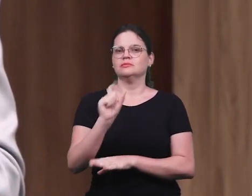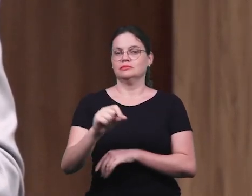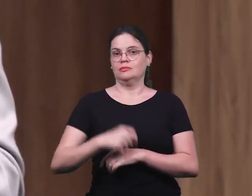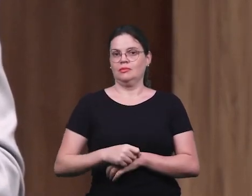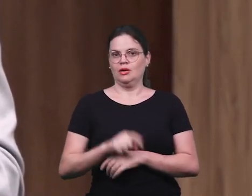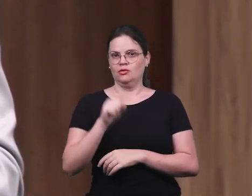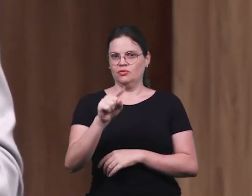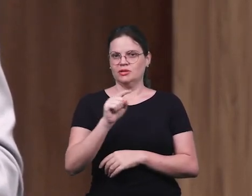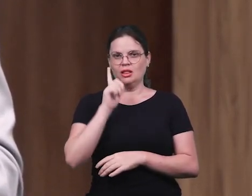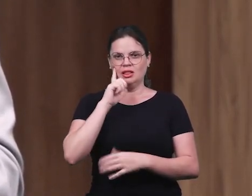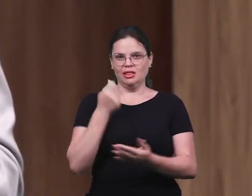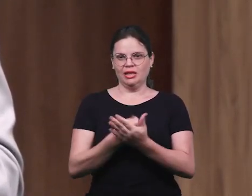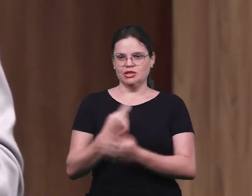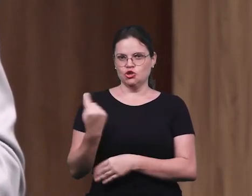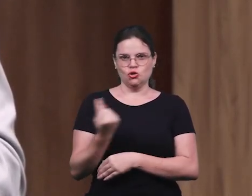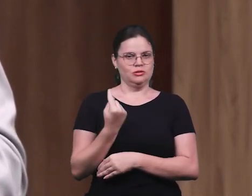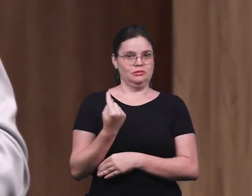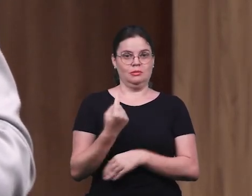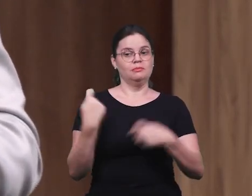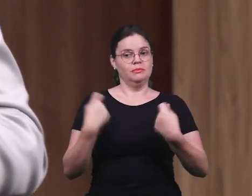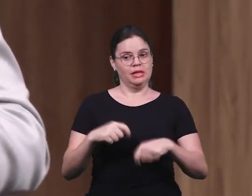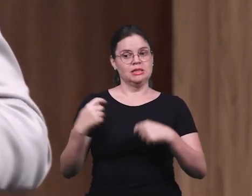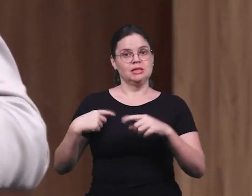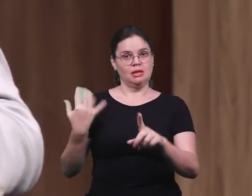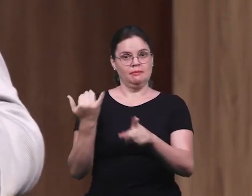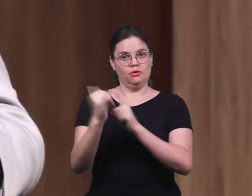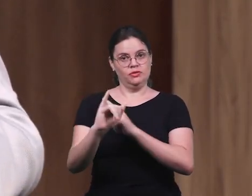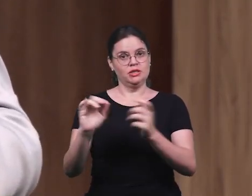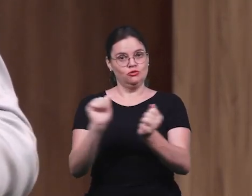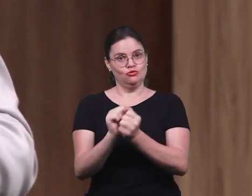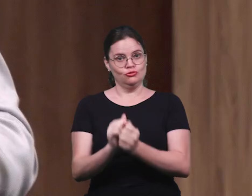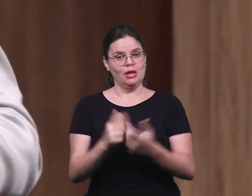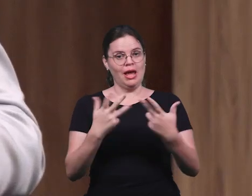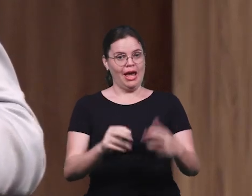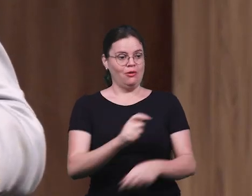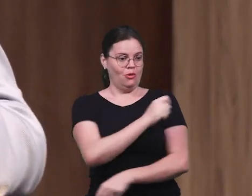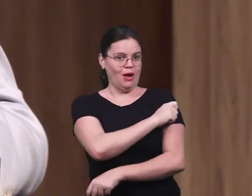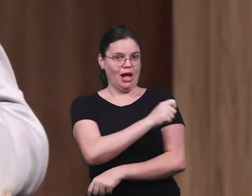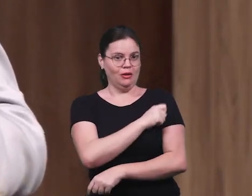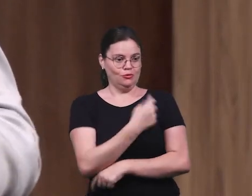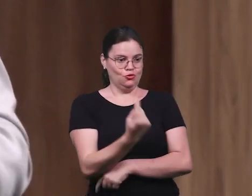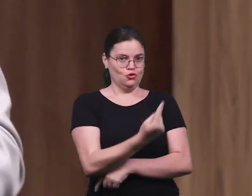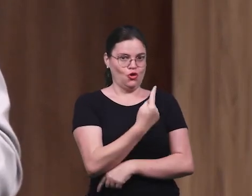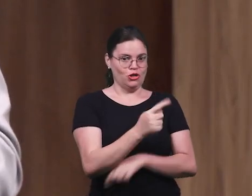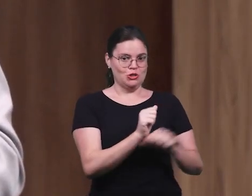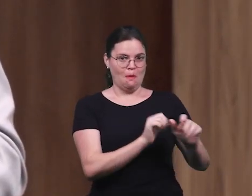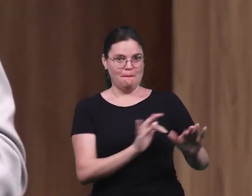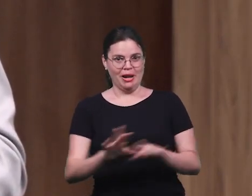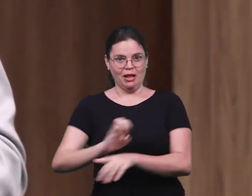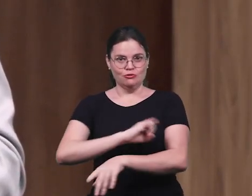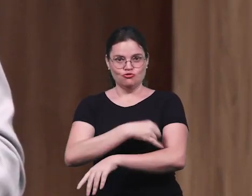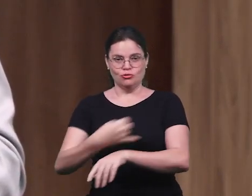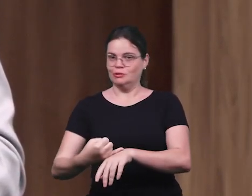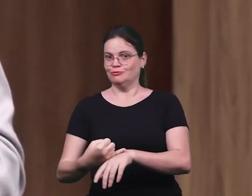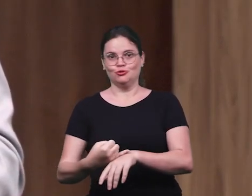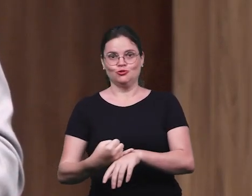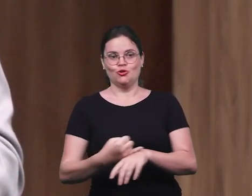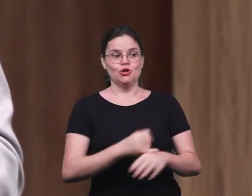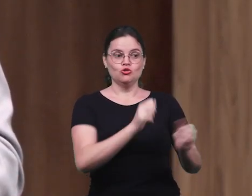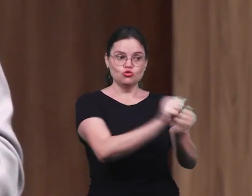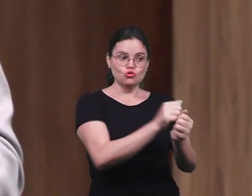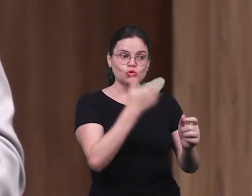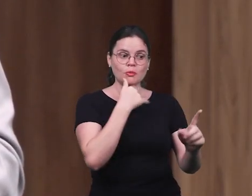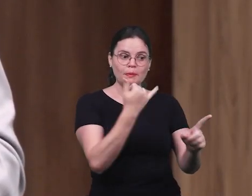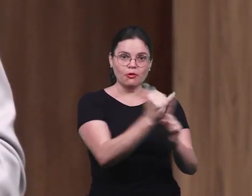com você. Não saia fazendo as coisas de qualquer jeito. O momento da